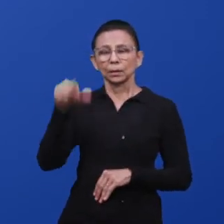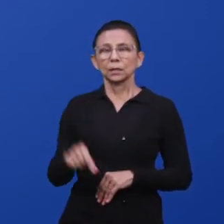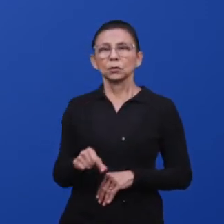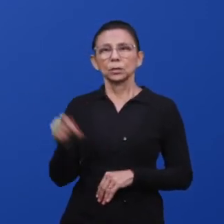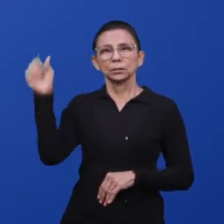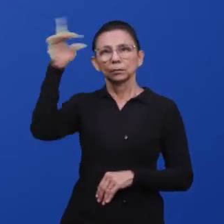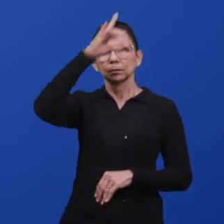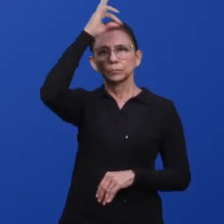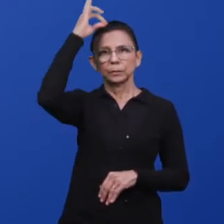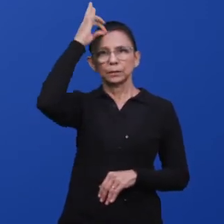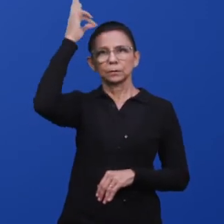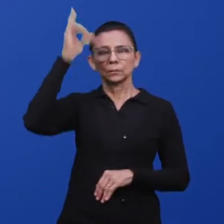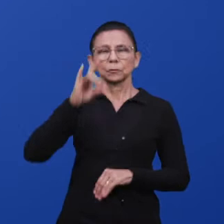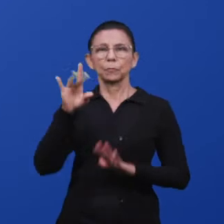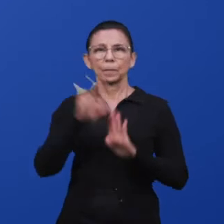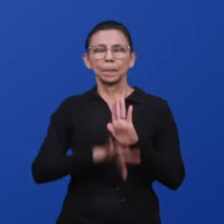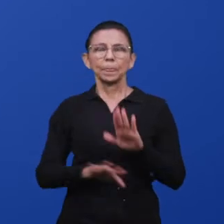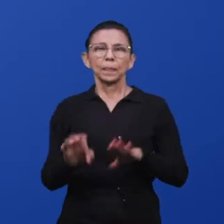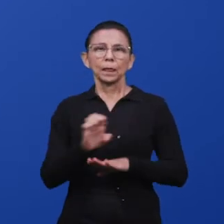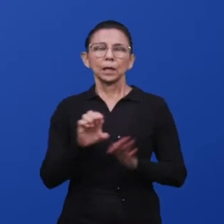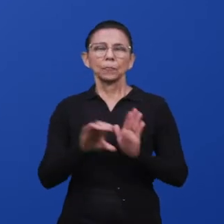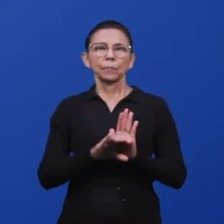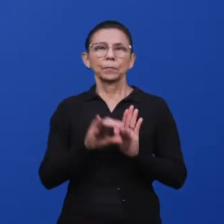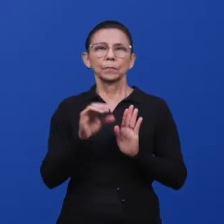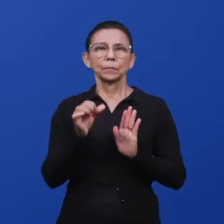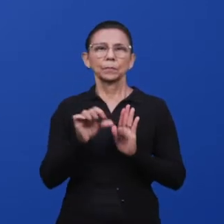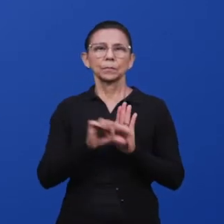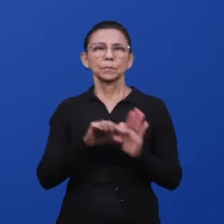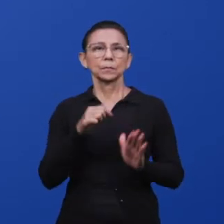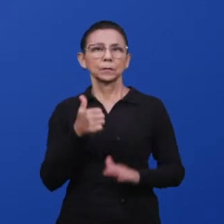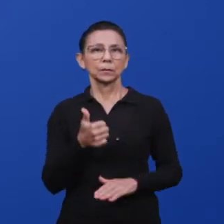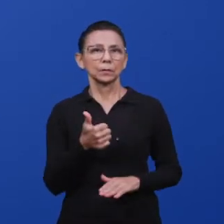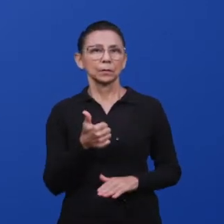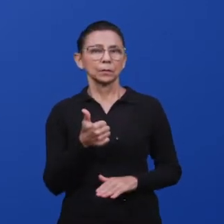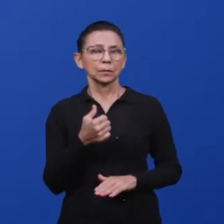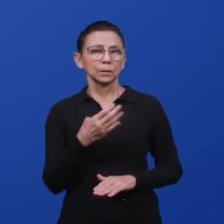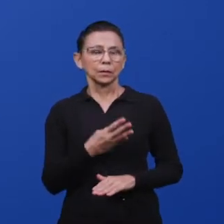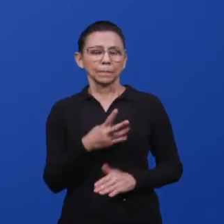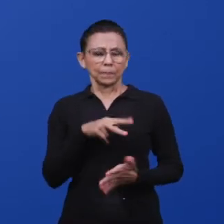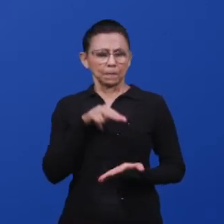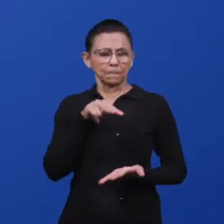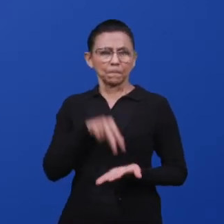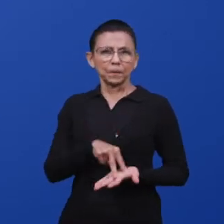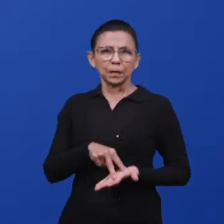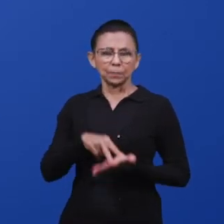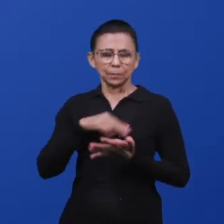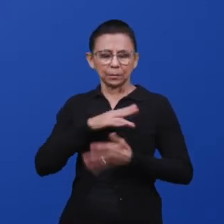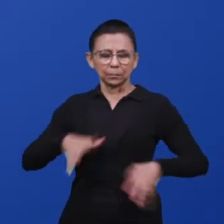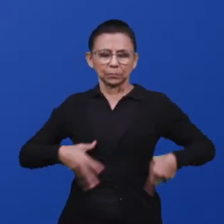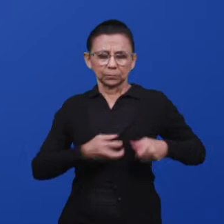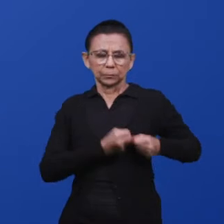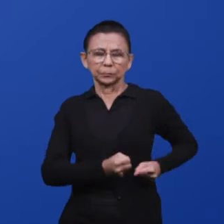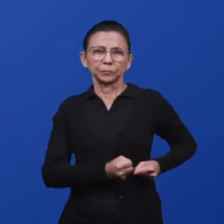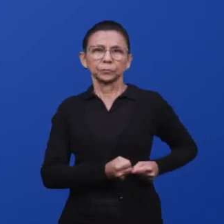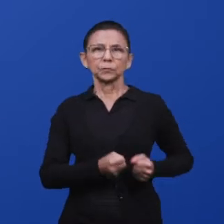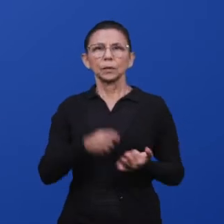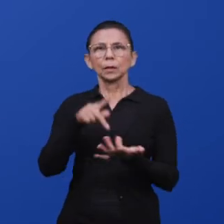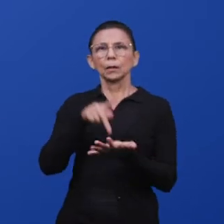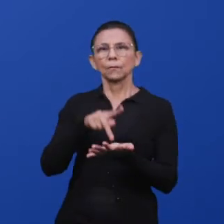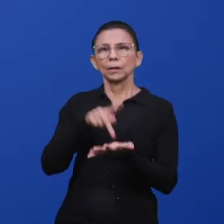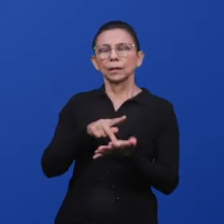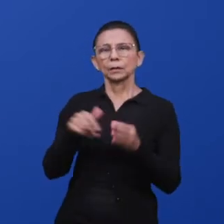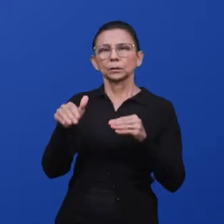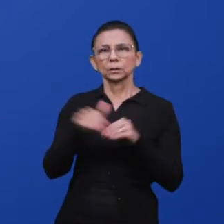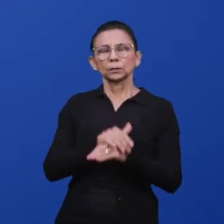Santo. O texto está em Efésios 6,14. Estais, pois, firmes, tendo cingido os vossos lombos com a verdade e vestido a couraça